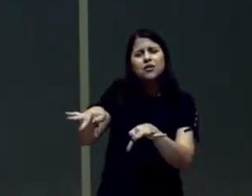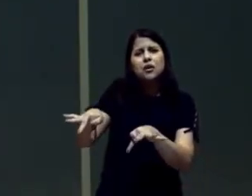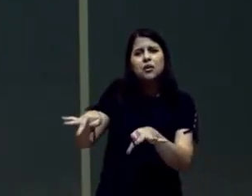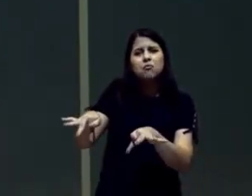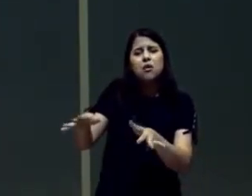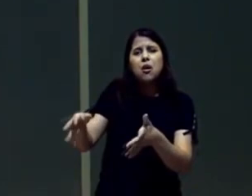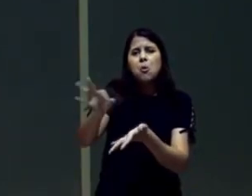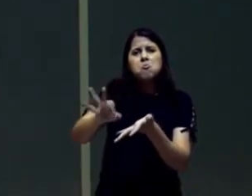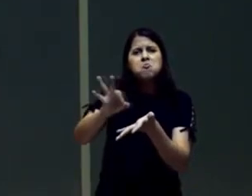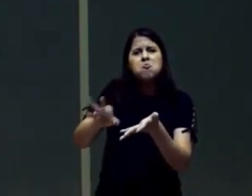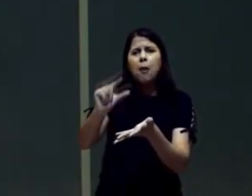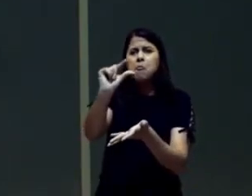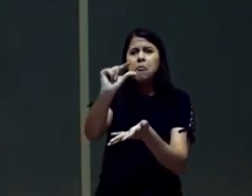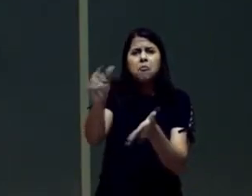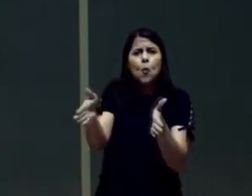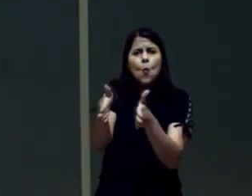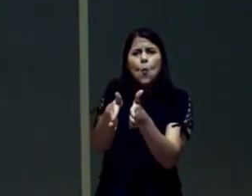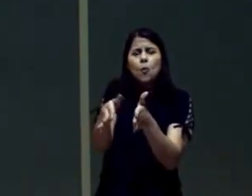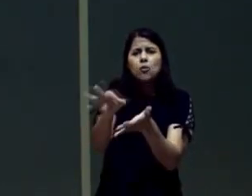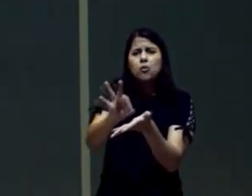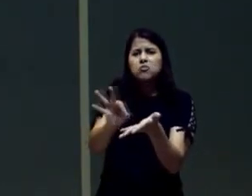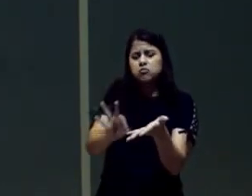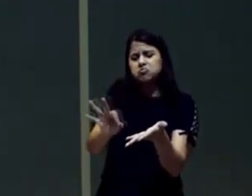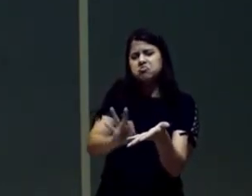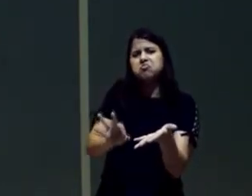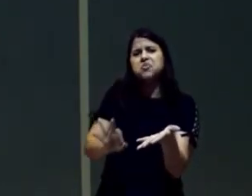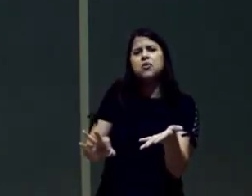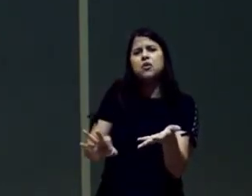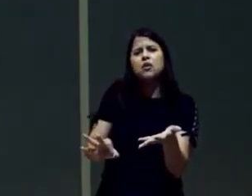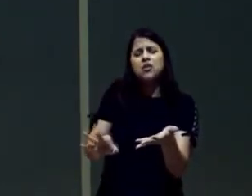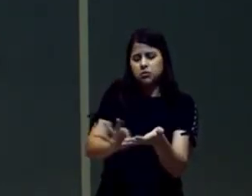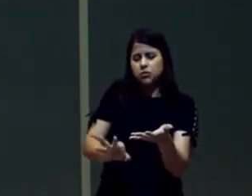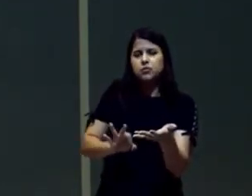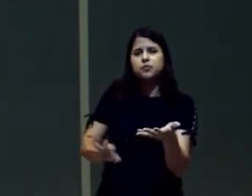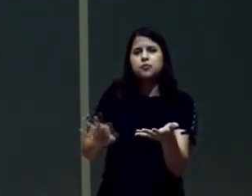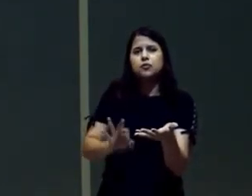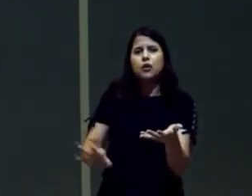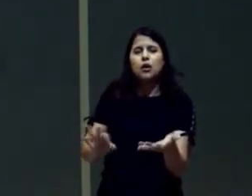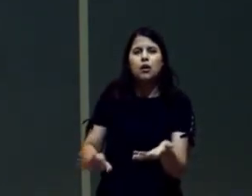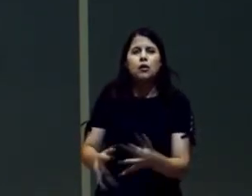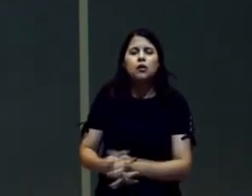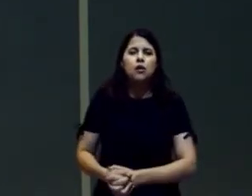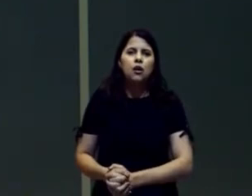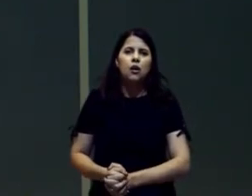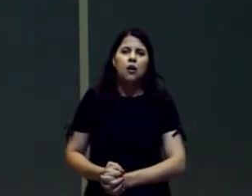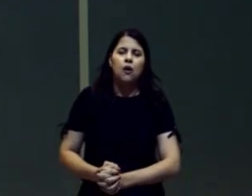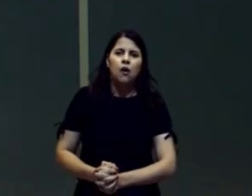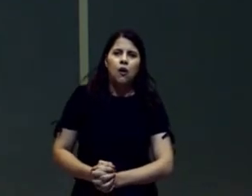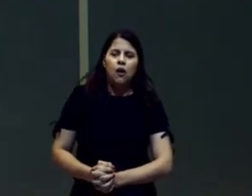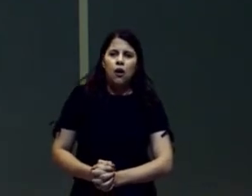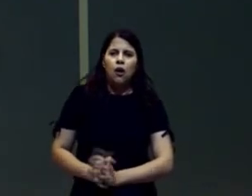e objetiva, mas ele se prepara para escrever o seu último parágrafo, as suas últimas